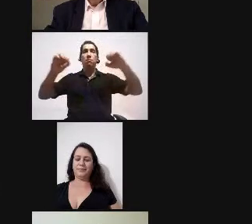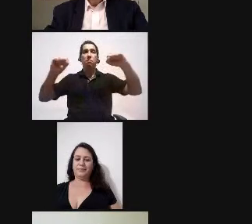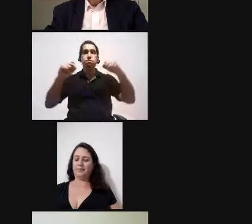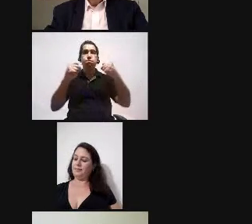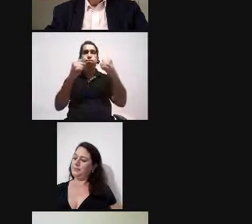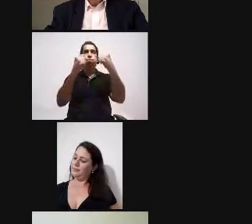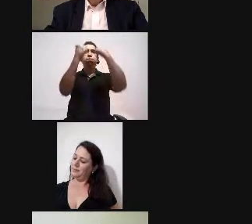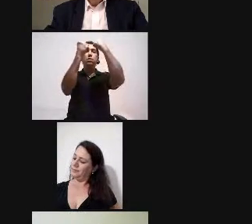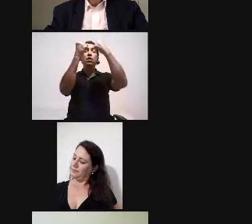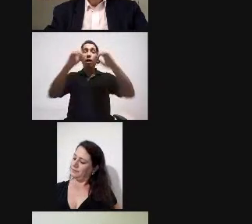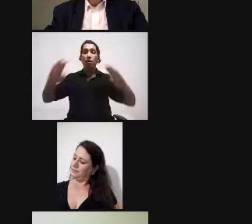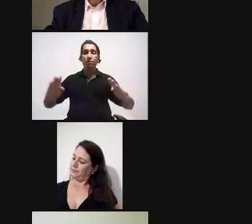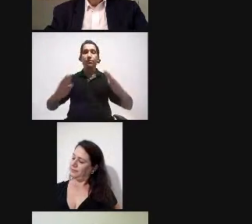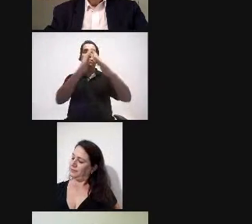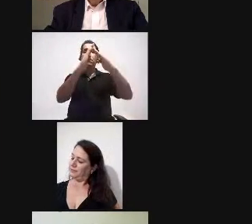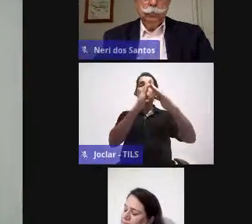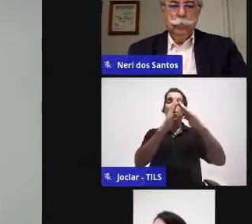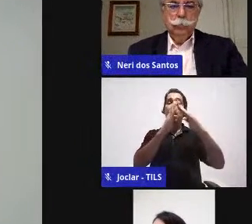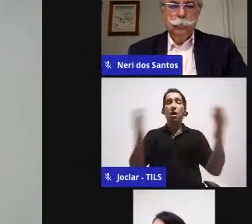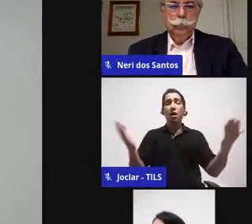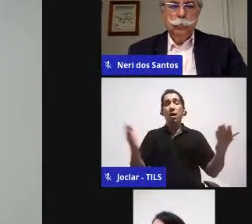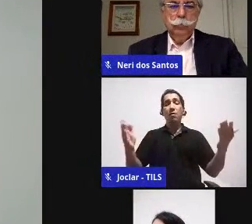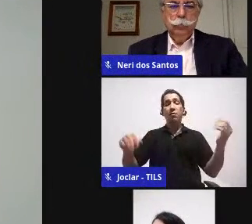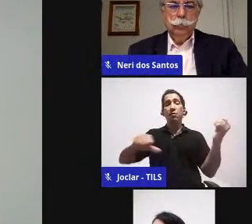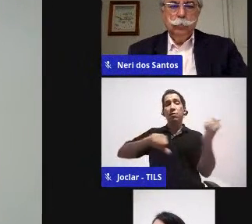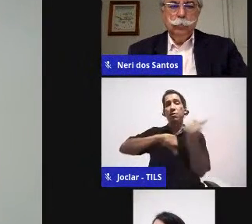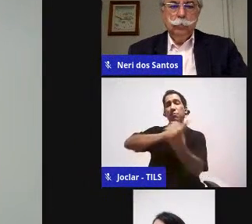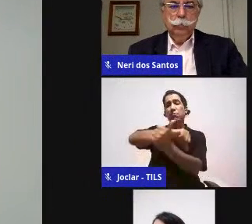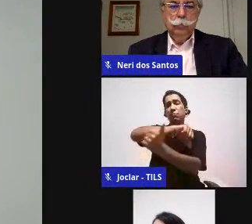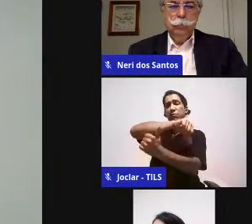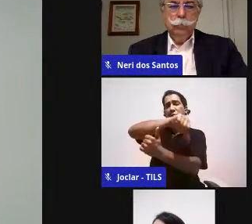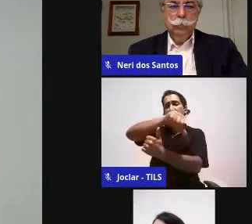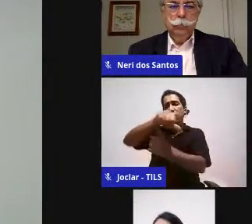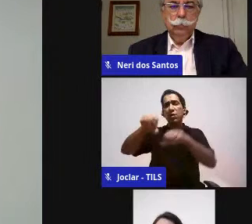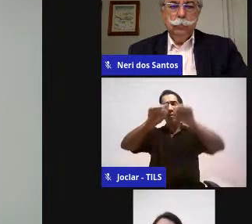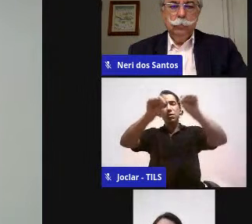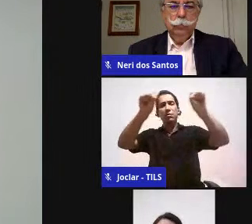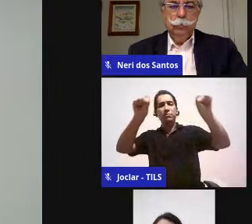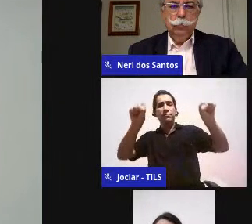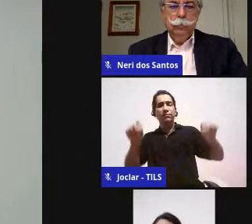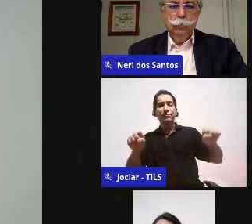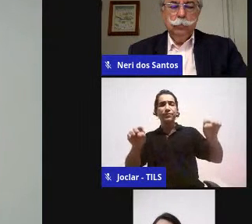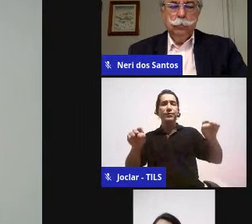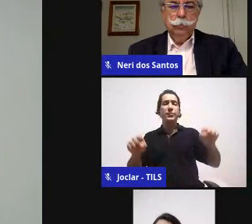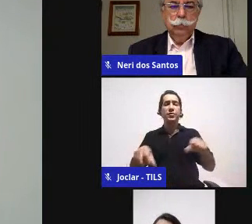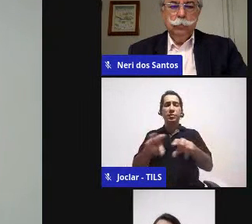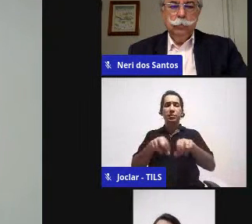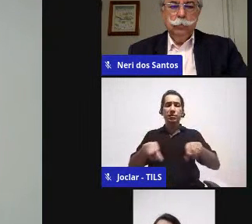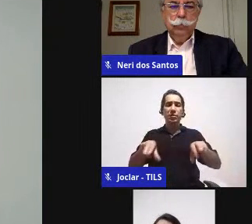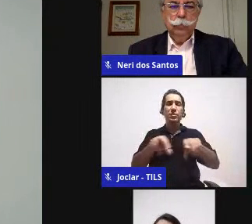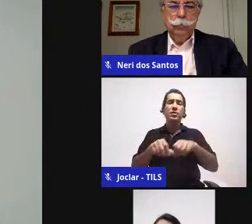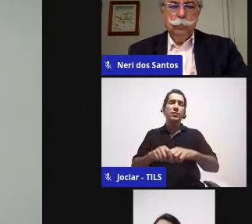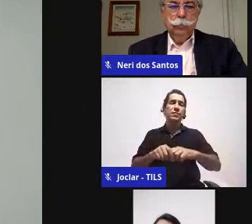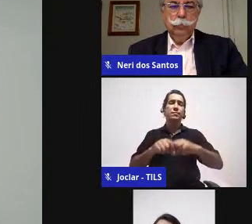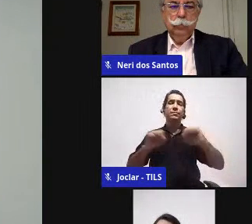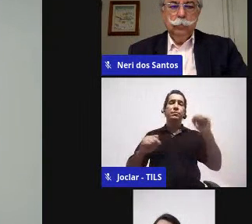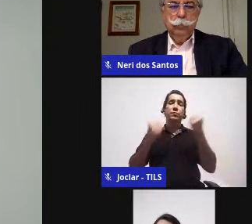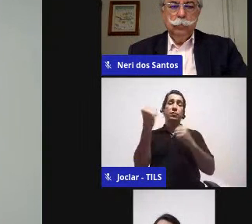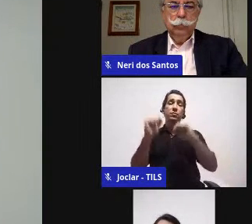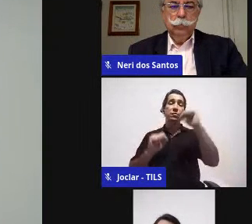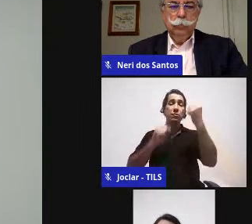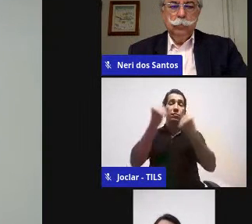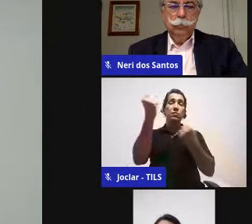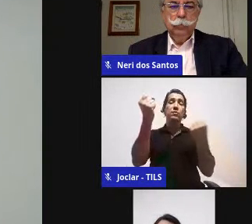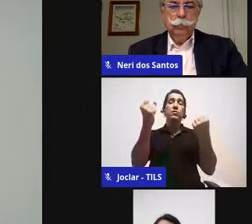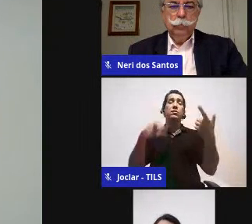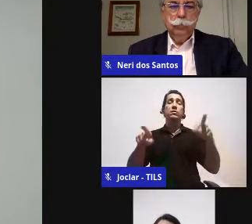no processo de digitalização ou das tecnologias de IoT, indústria 4.0, também a